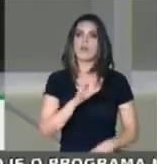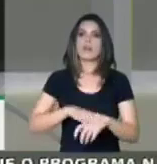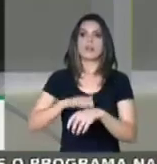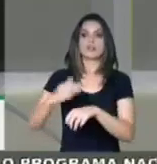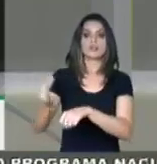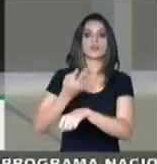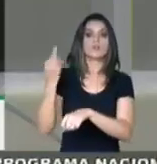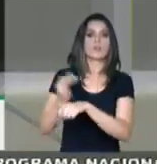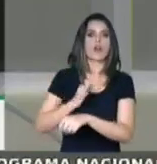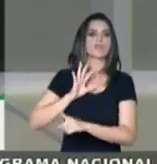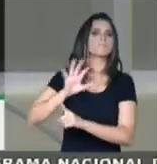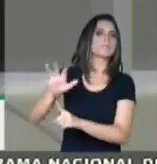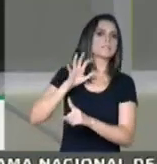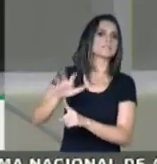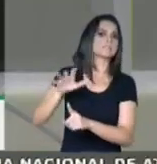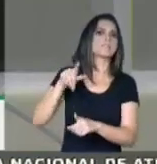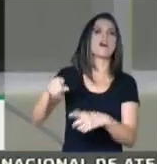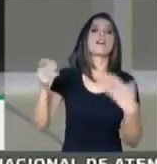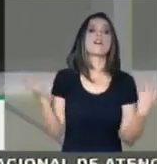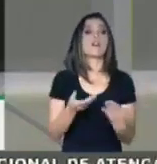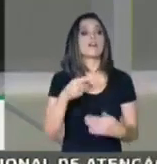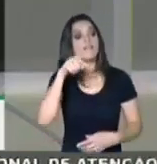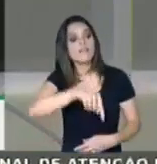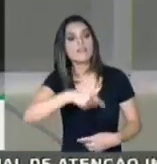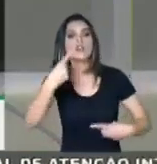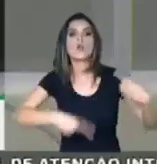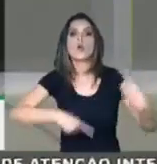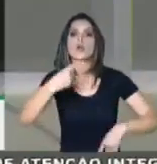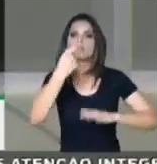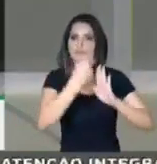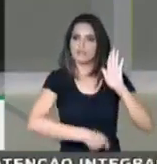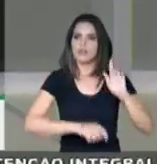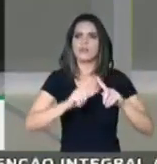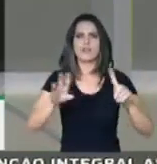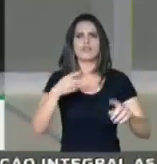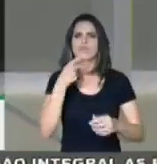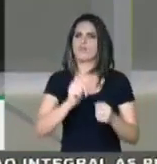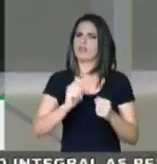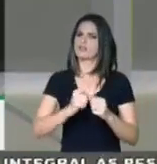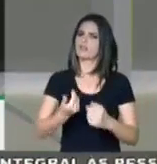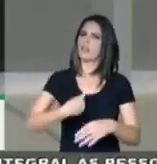suas bases e que tenha competência no debate e conteúdo de mérito nessa casa. Mas não faça